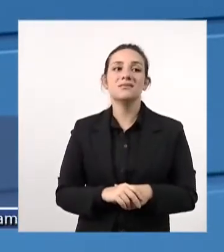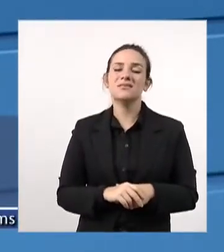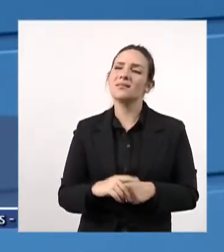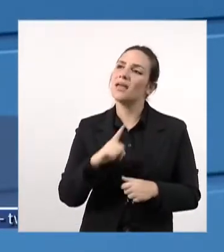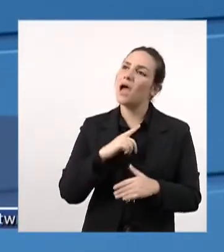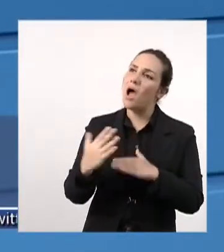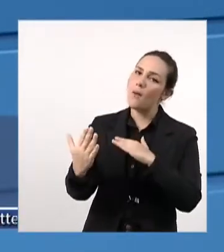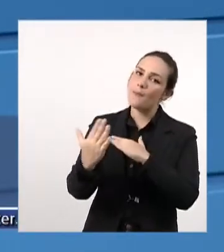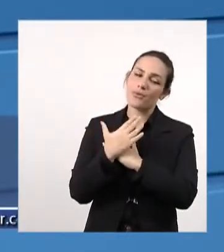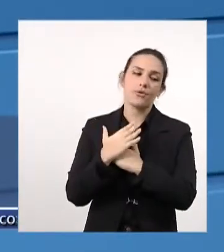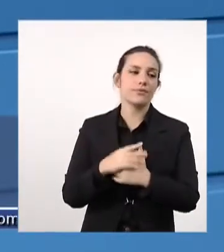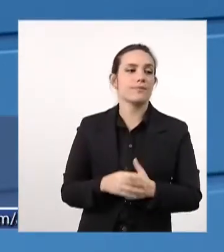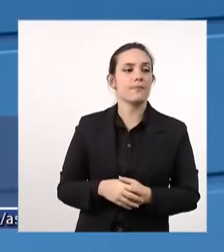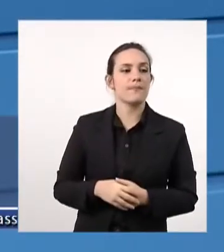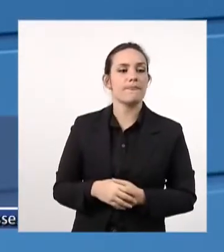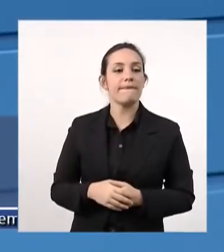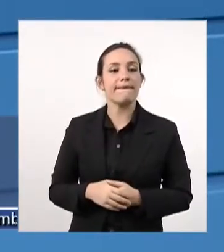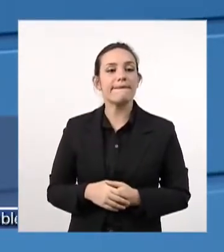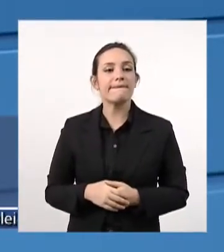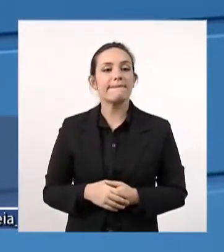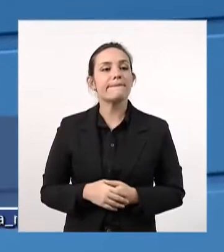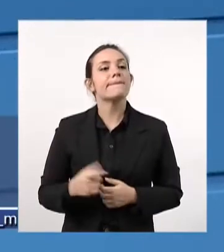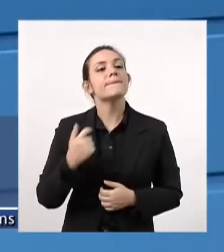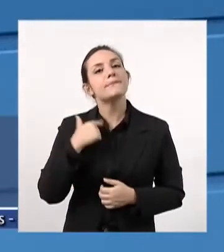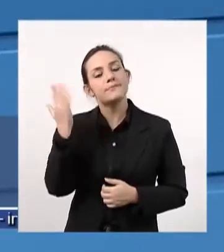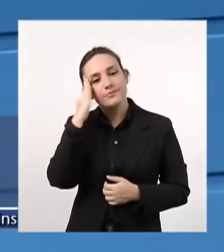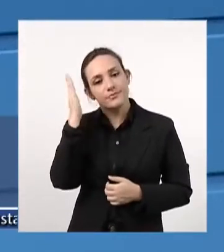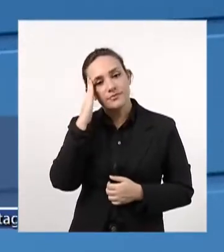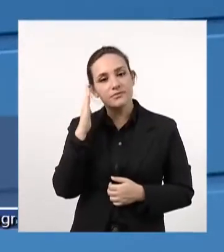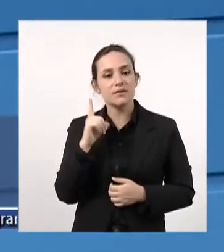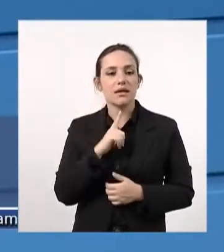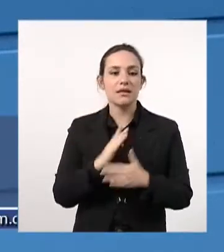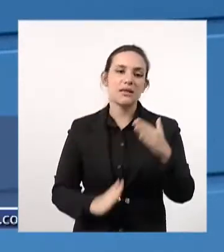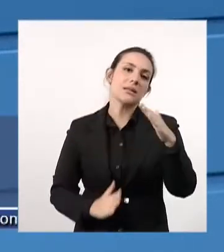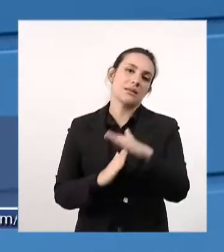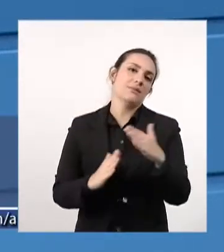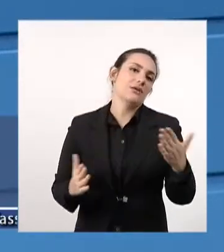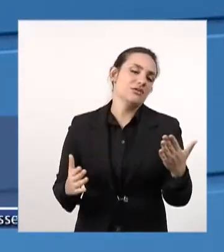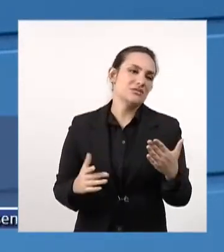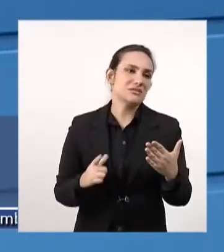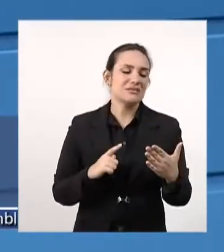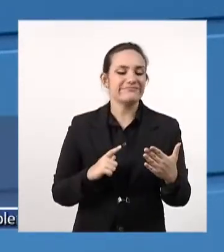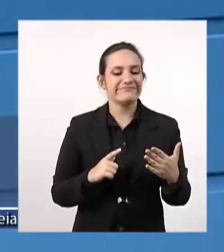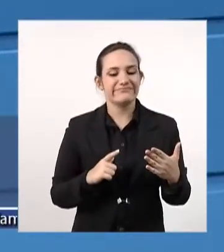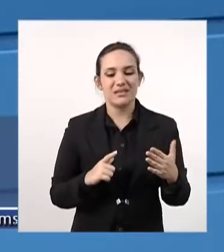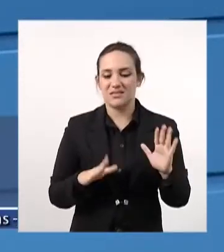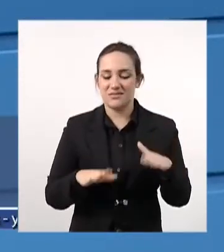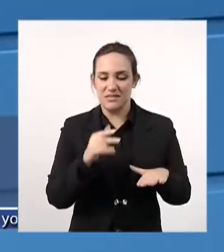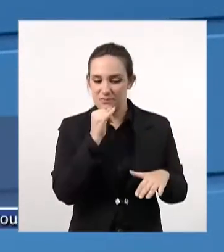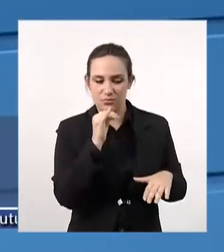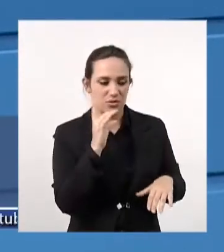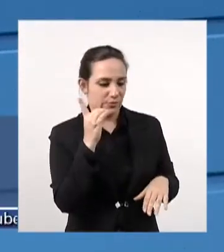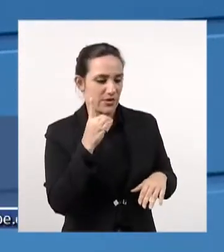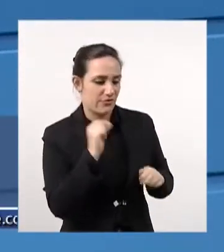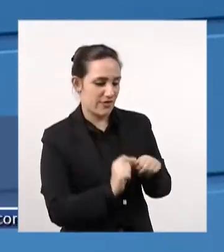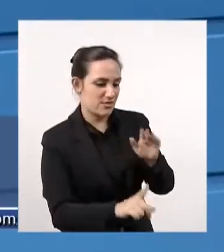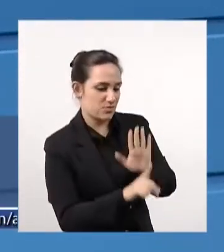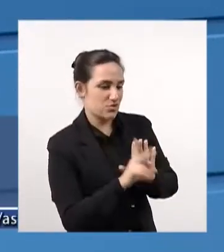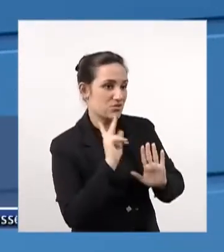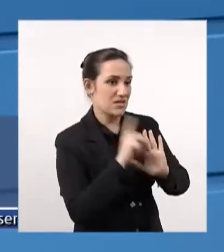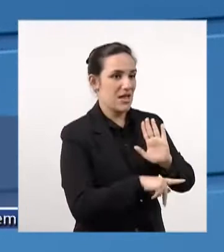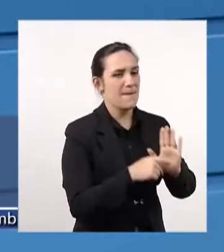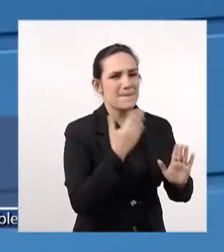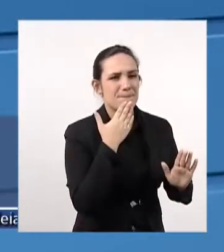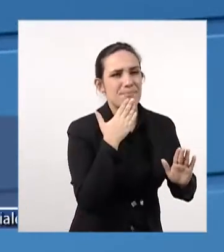municípios. Nós sabemos as nossas limitações. O parlamentar, ele pode formular um projeto de lei, ele pede,